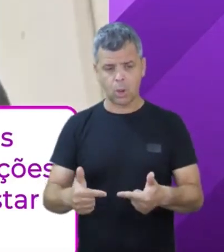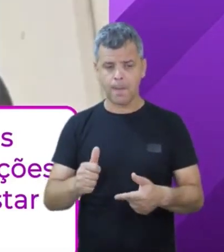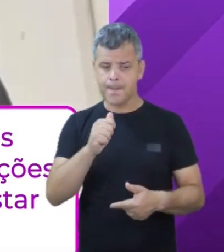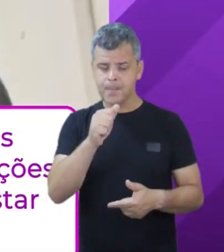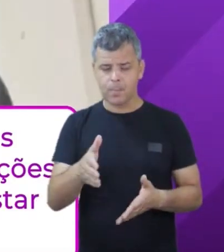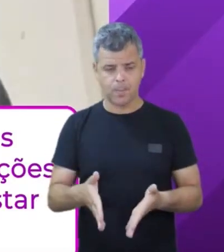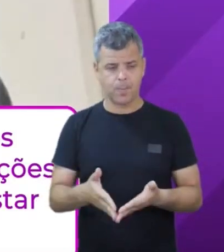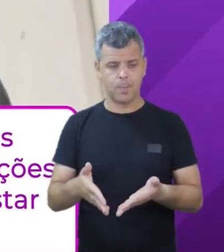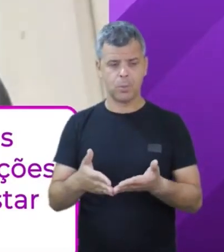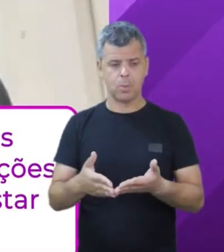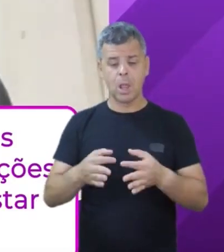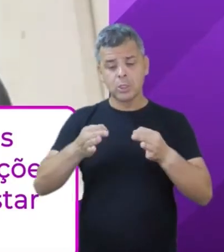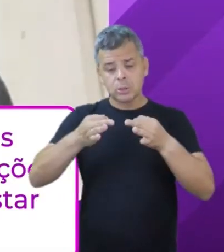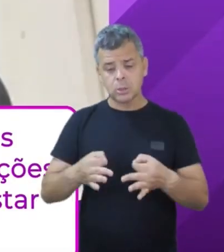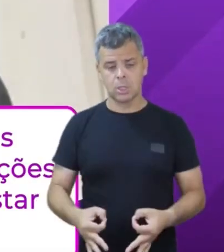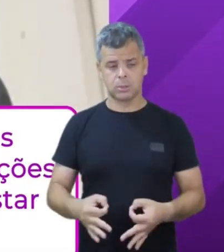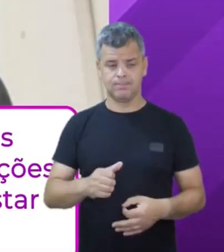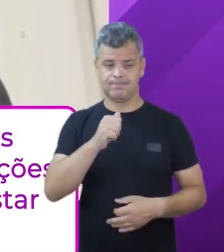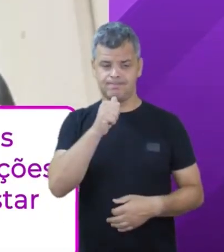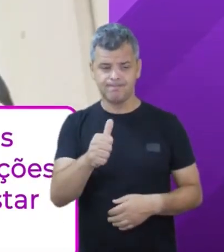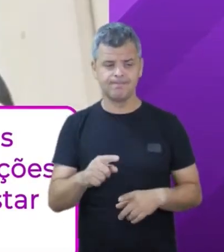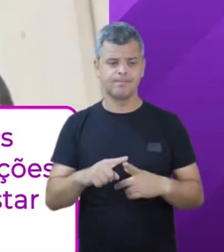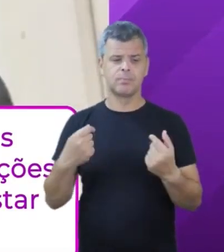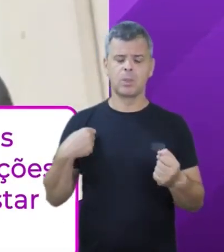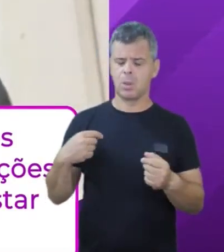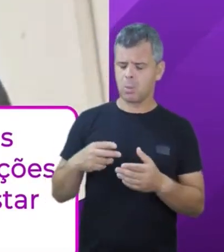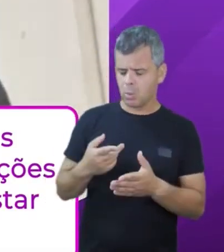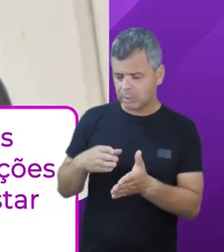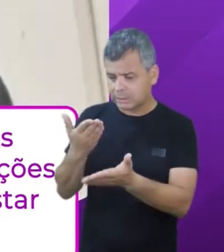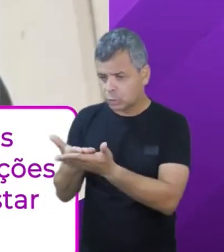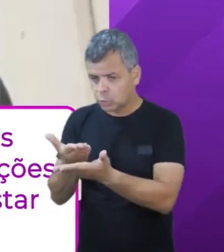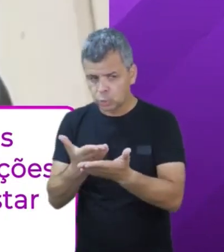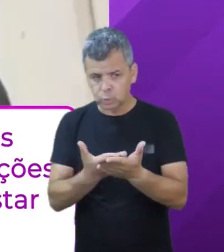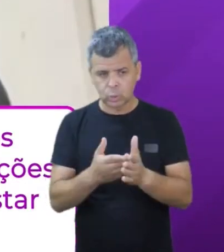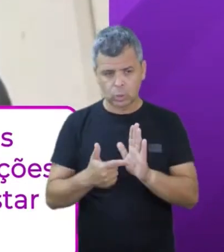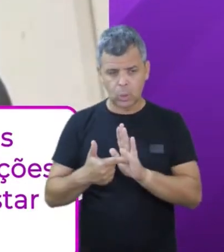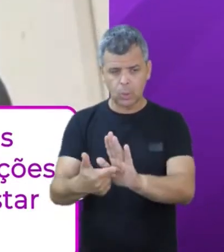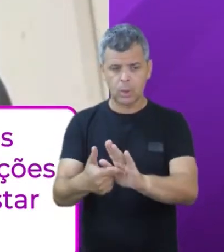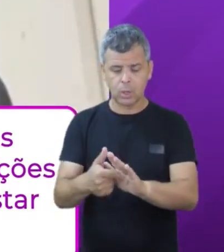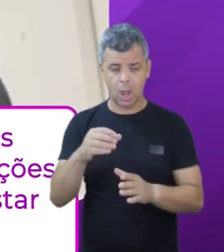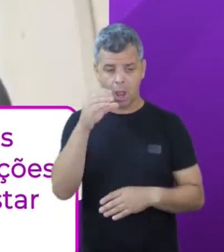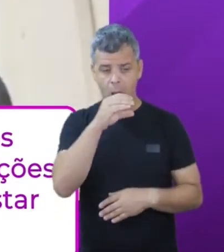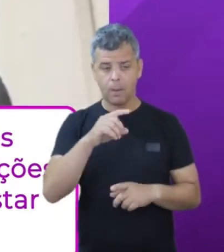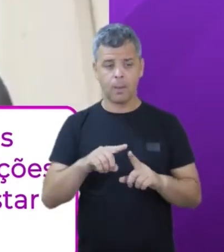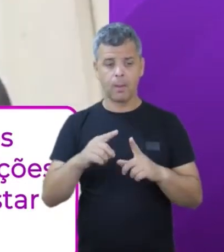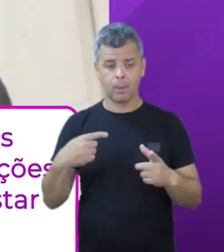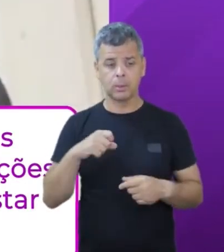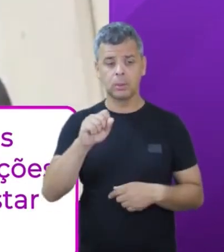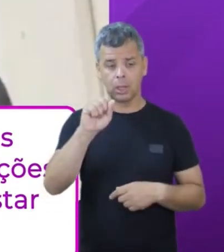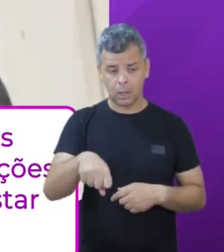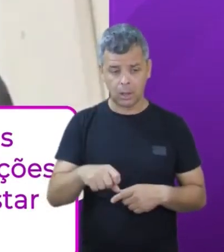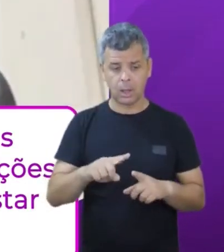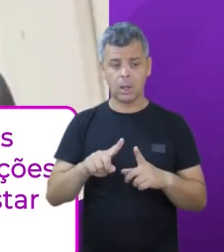gente falar sobre dignidade menstrual. Isso é um dos poucos recortes que a gente consegue exemplificar aqui rapidamente, que sim,